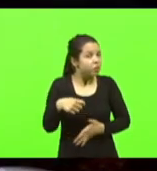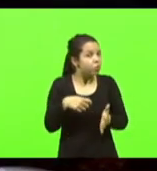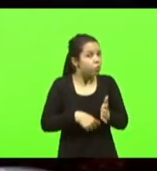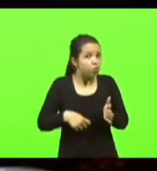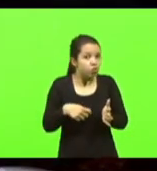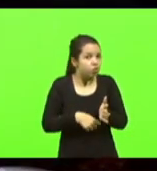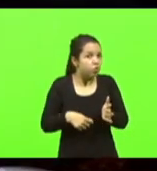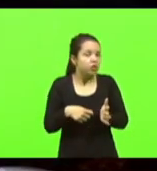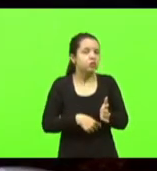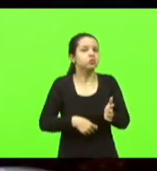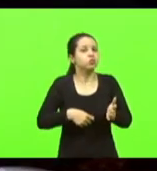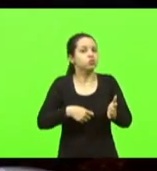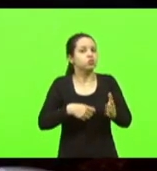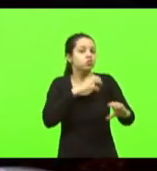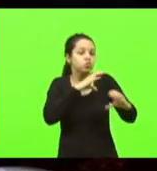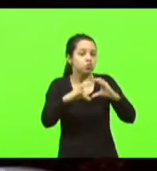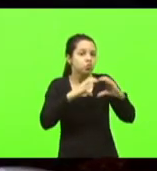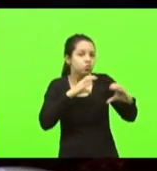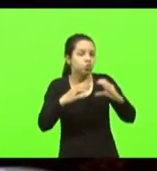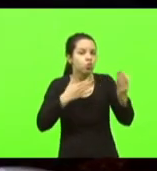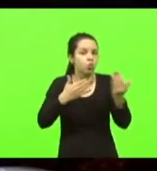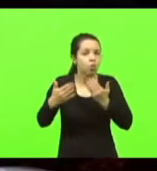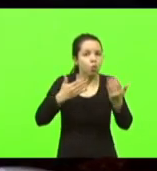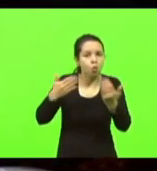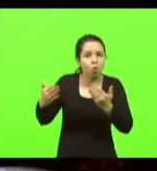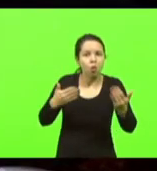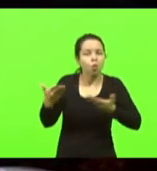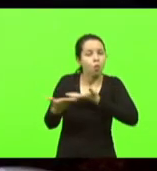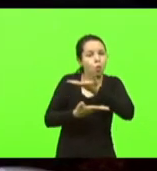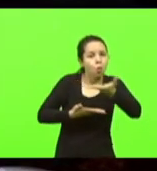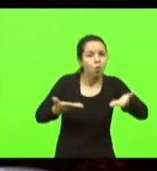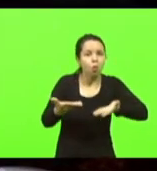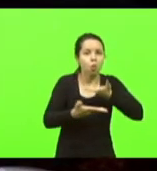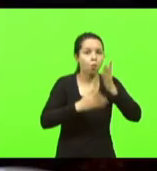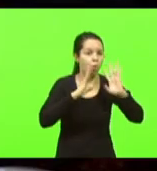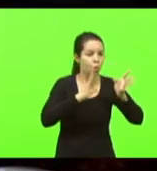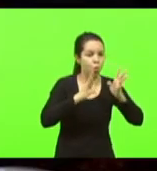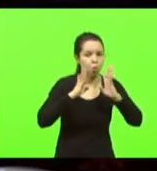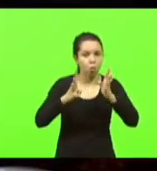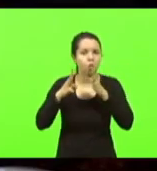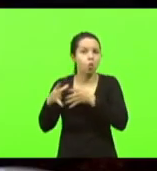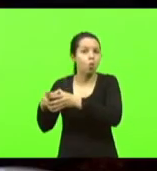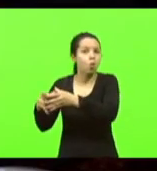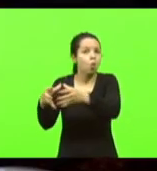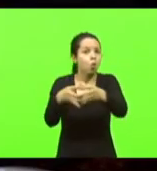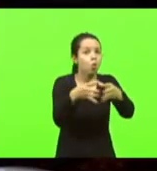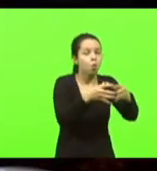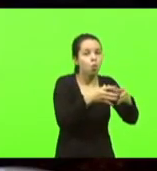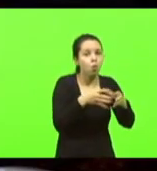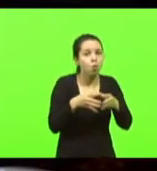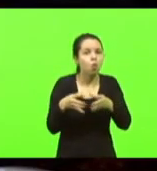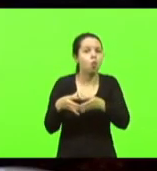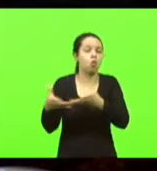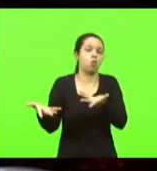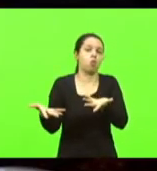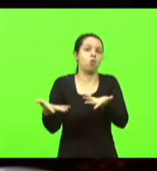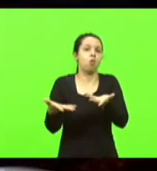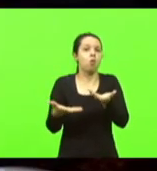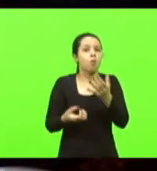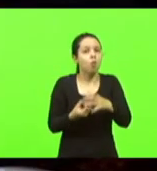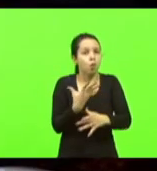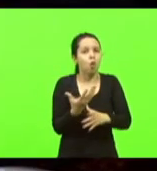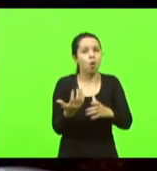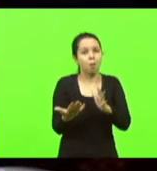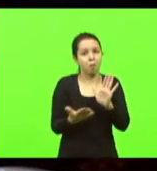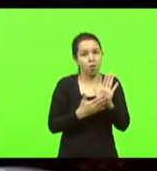através do Diálogo da interação ouvindo os diversos segmentos construir uma proposta que